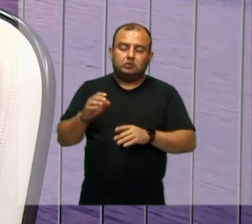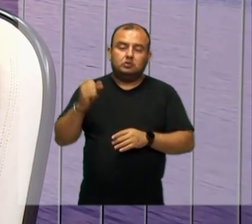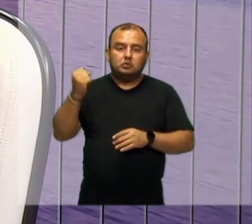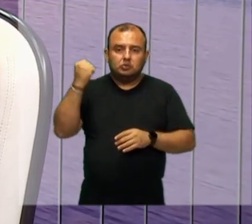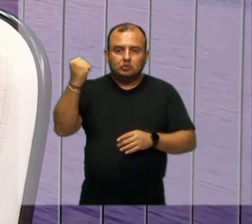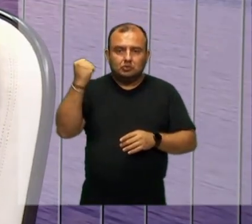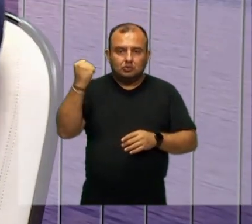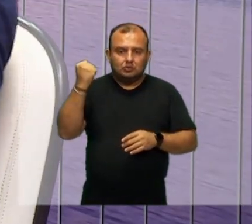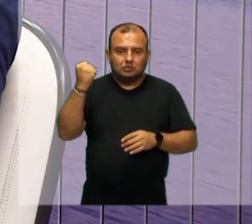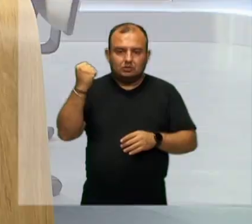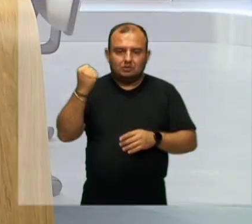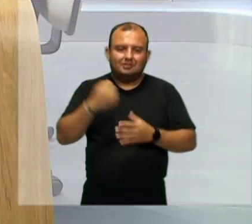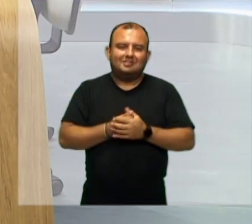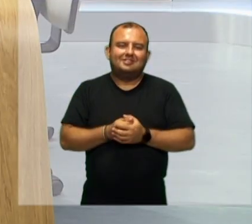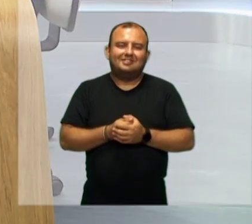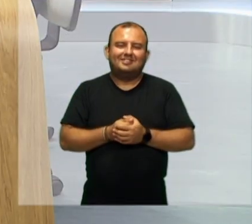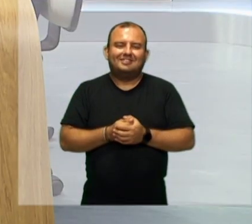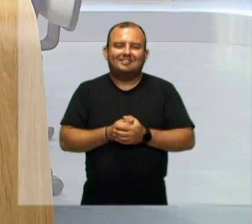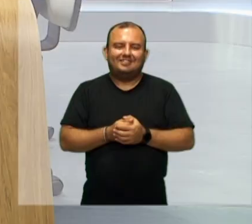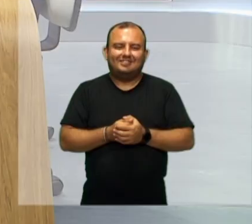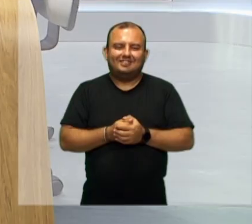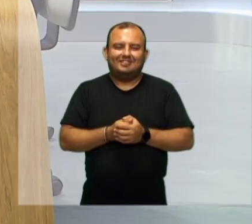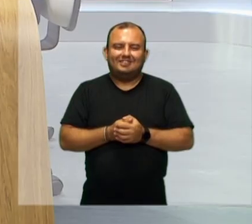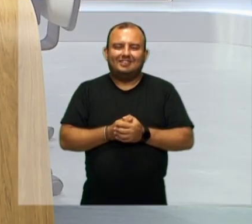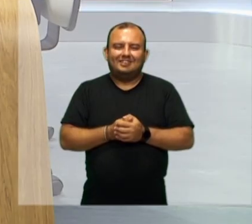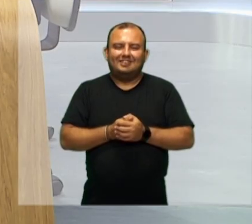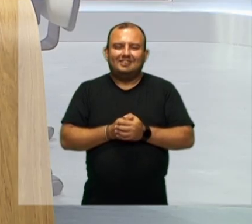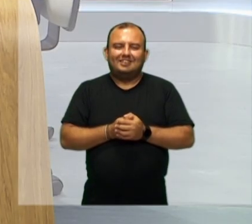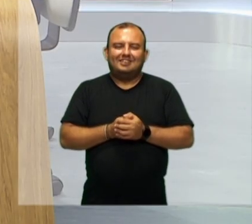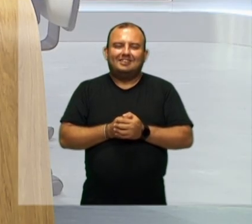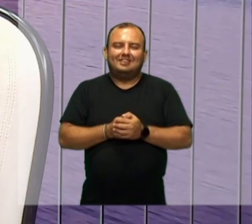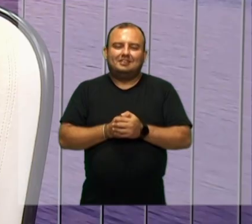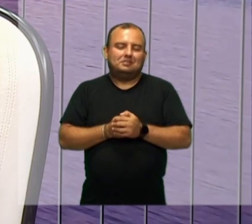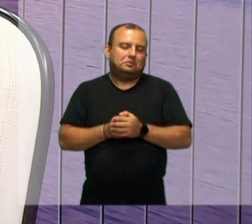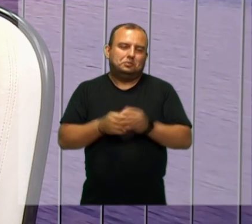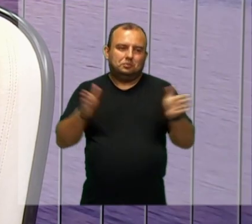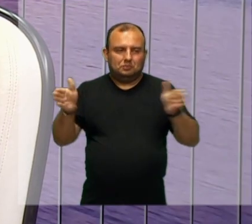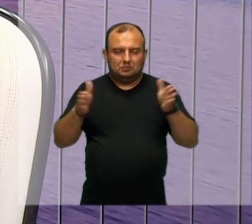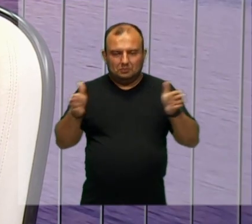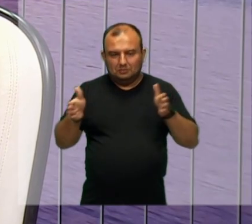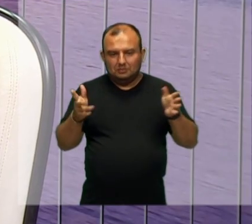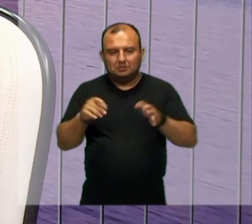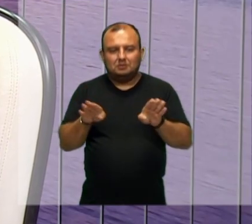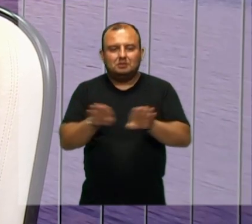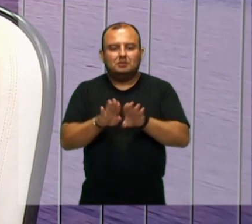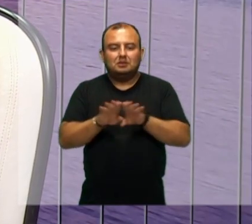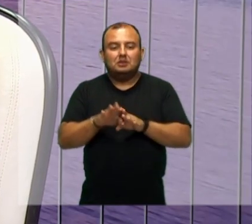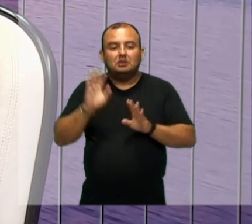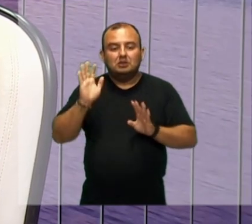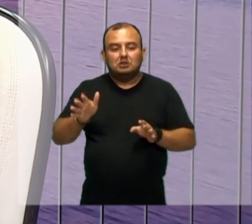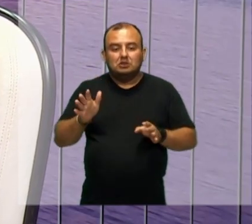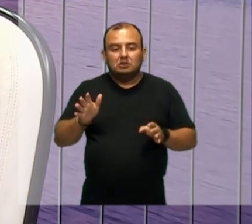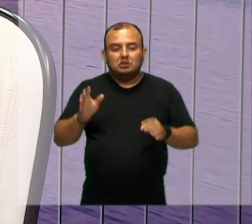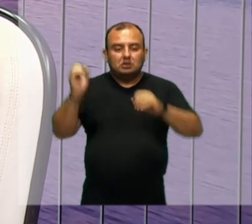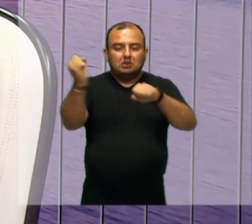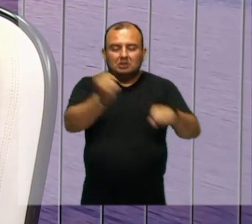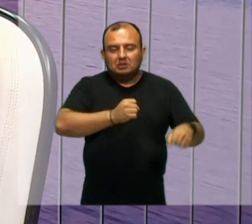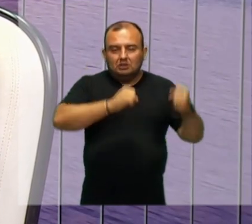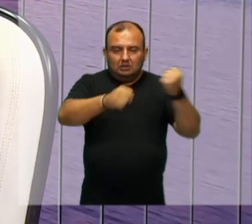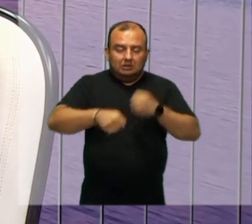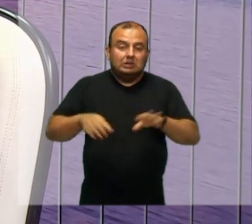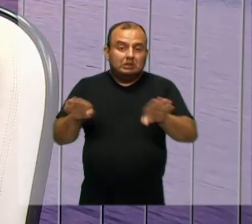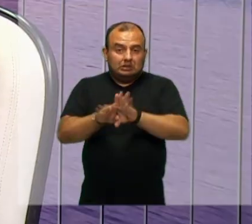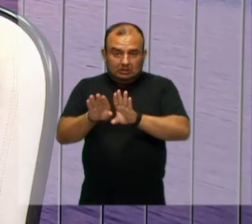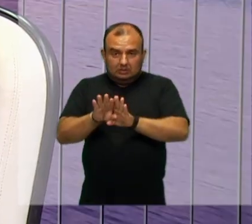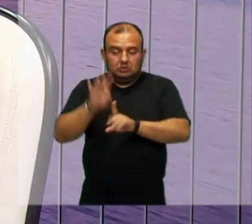não... Caiu. Tem problema não. Mas num curto período de espaço. Já na canoagem, além de você,